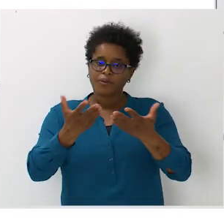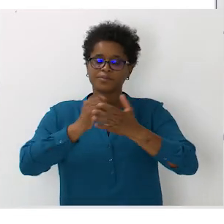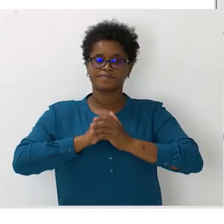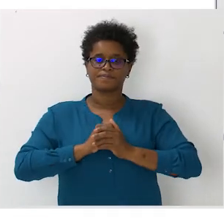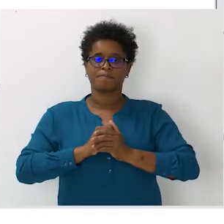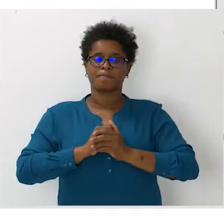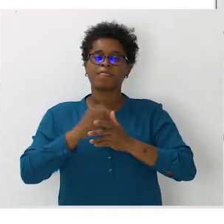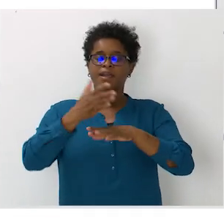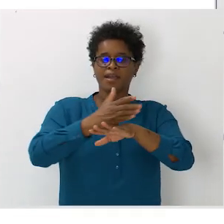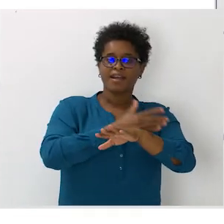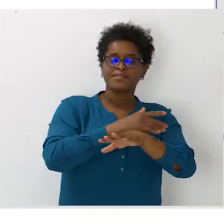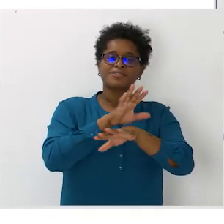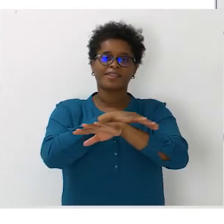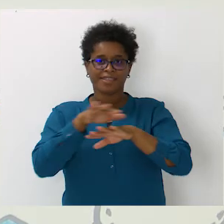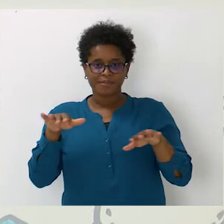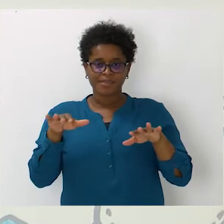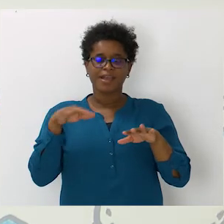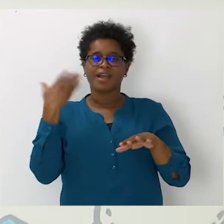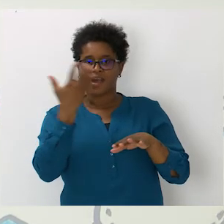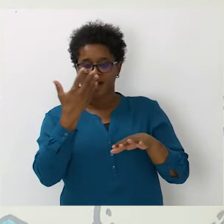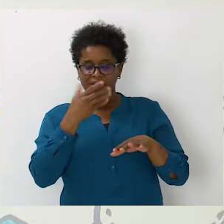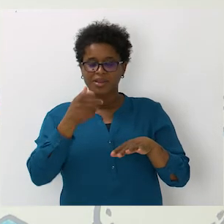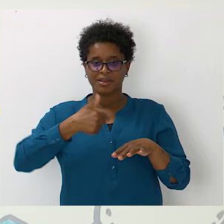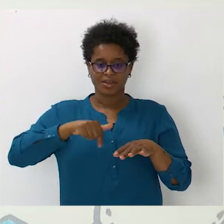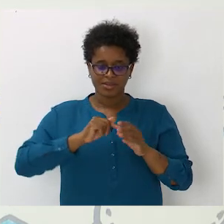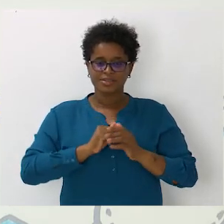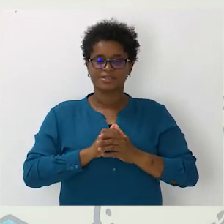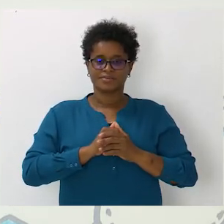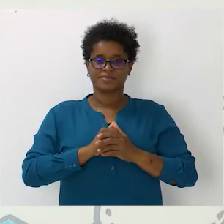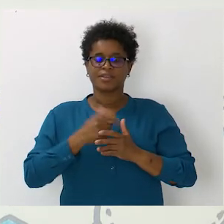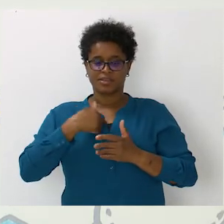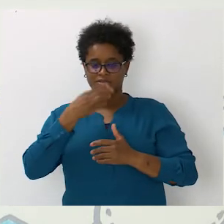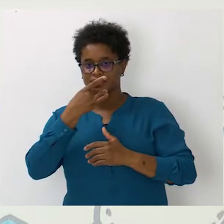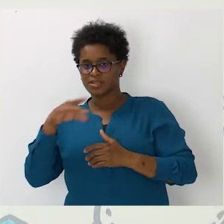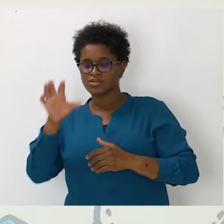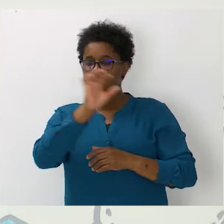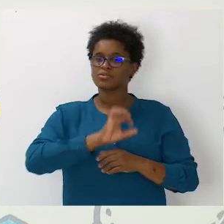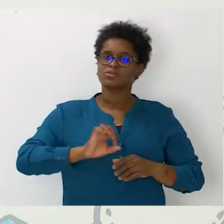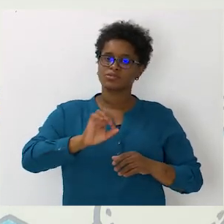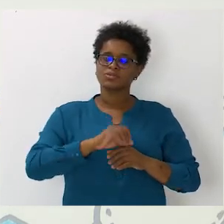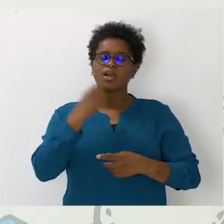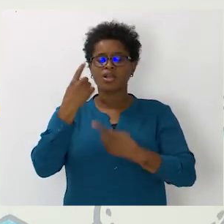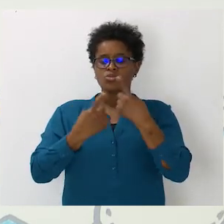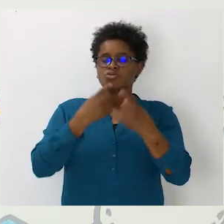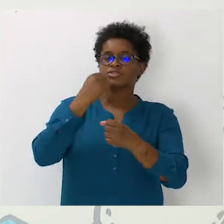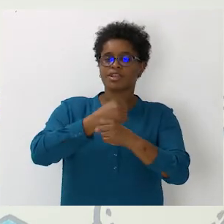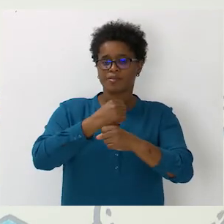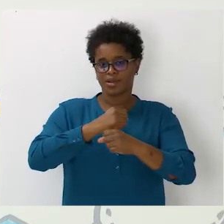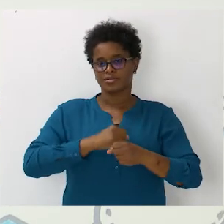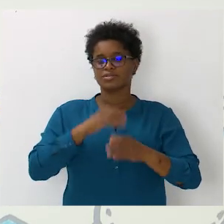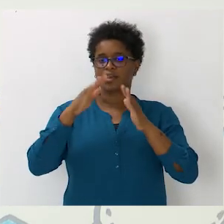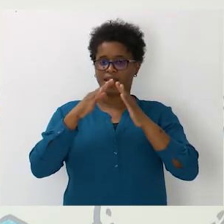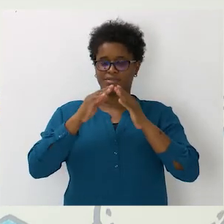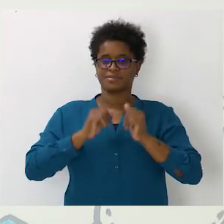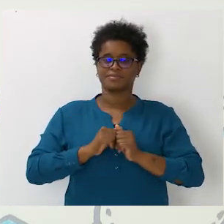Portanto, antes de terminarmos a nossa aula, deixo-vos com alguns trabalhos